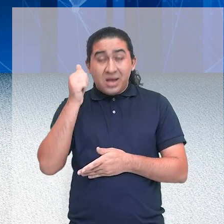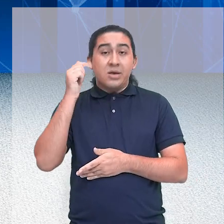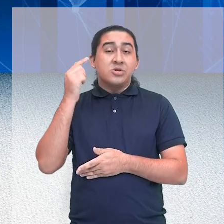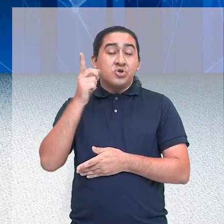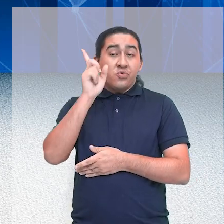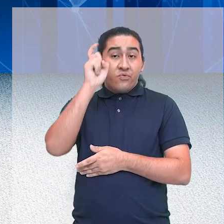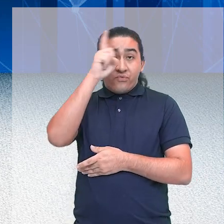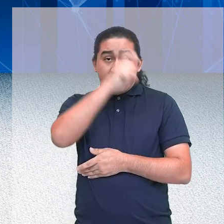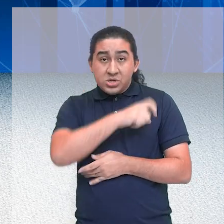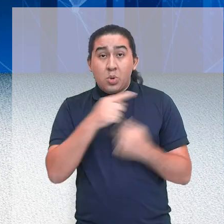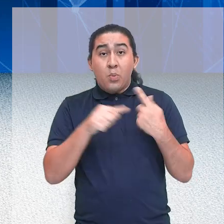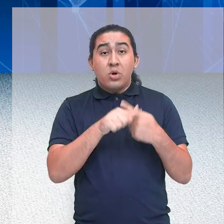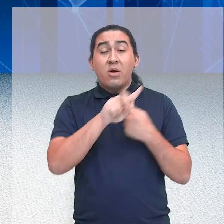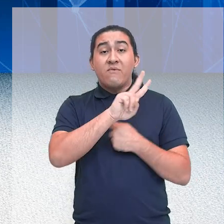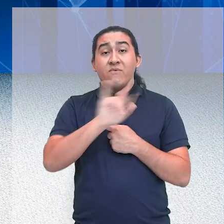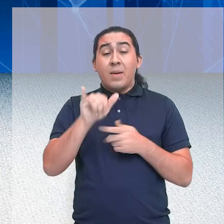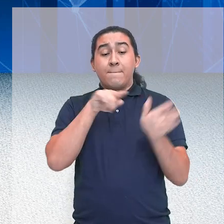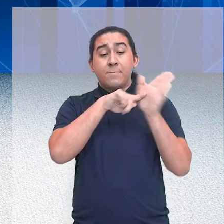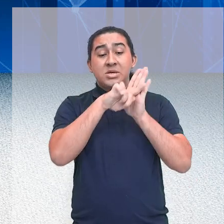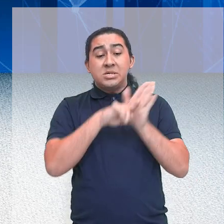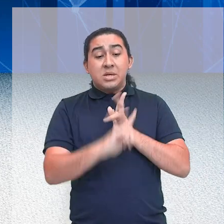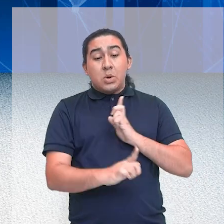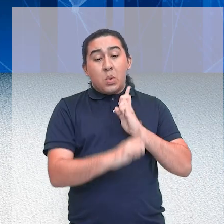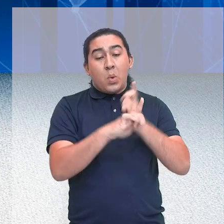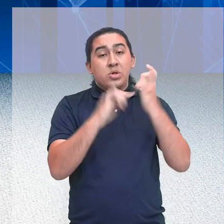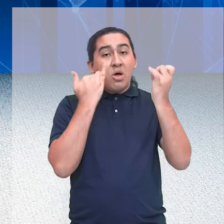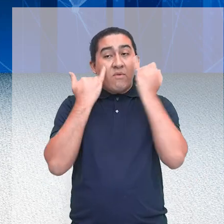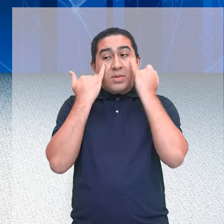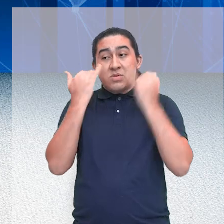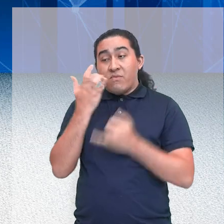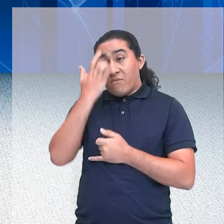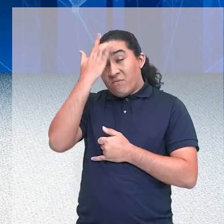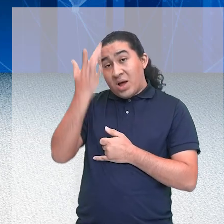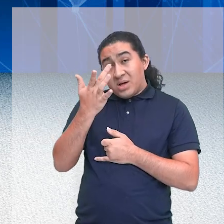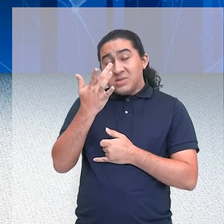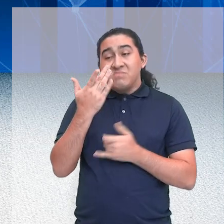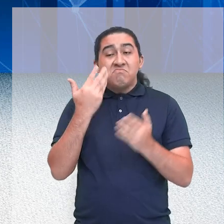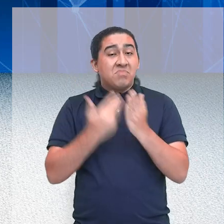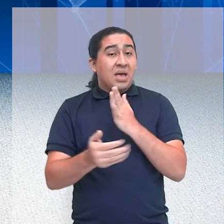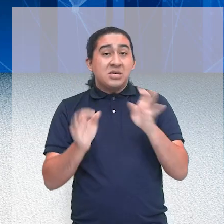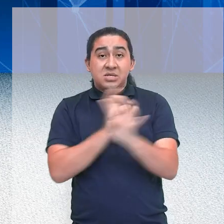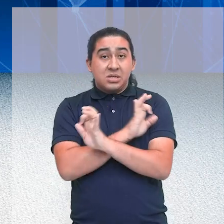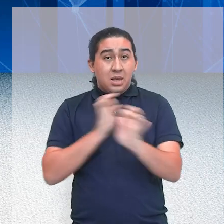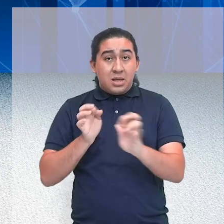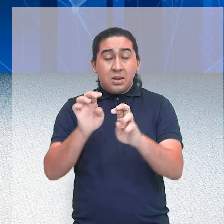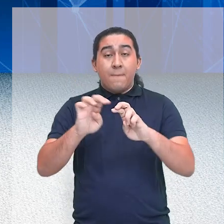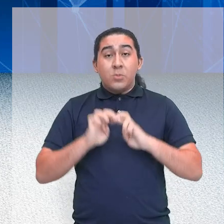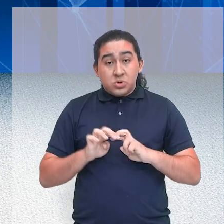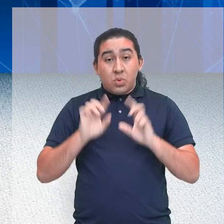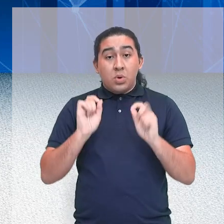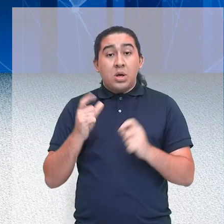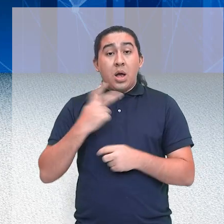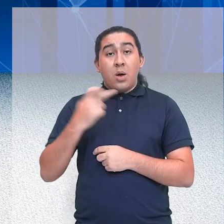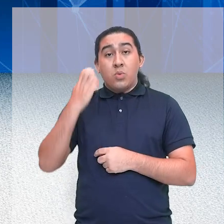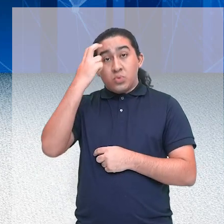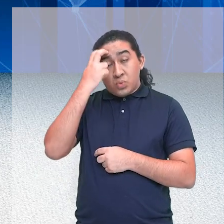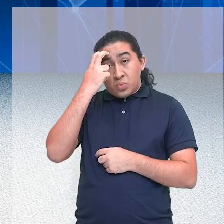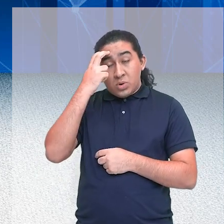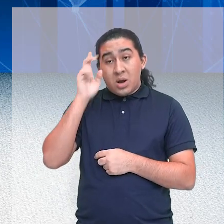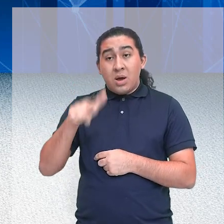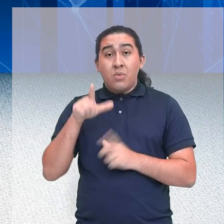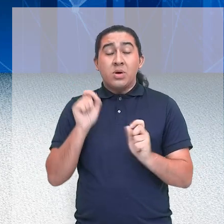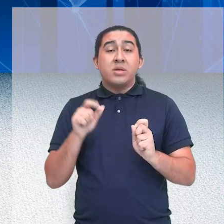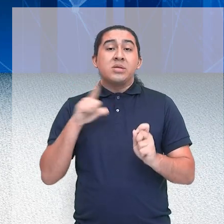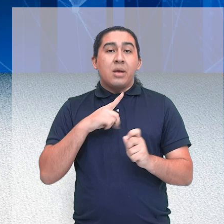você faz uma pesquisa, você encontra aquela informação não se perde, portanto, aquela cultura, ela passa a